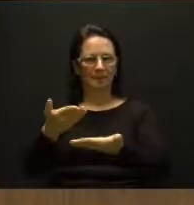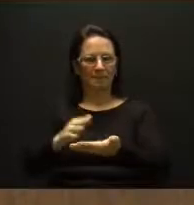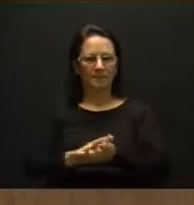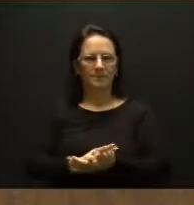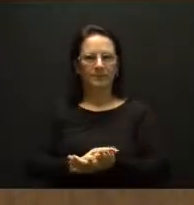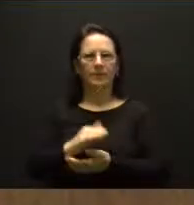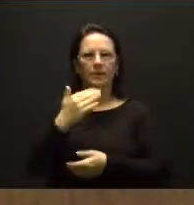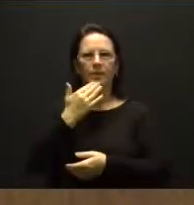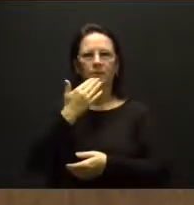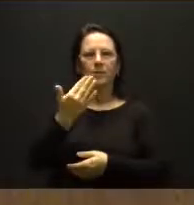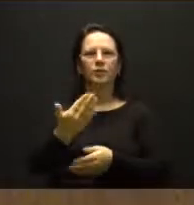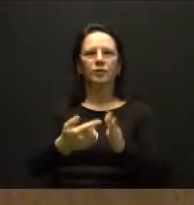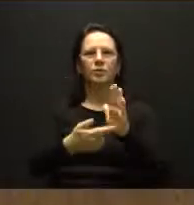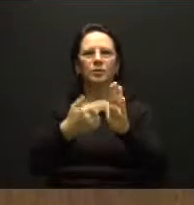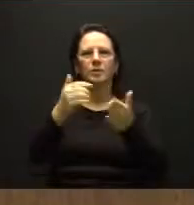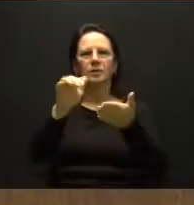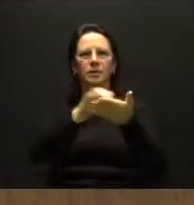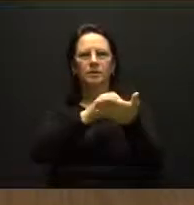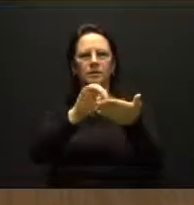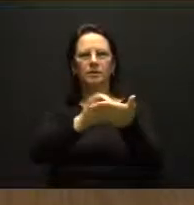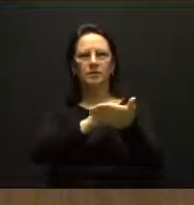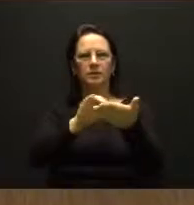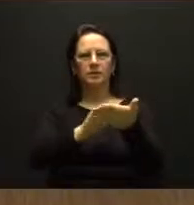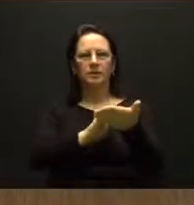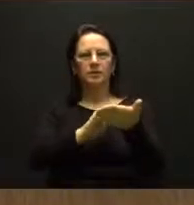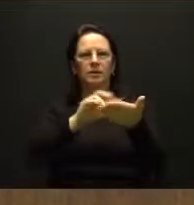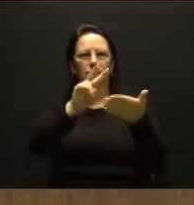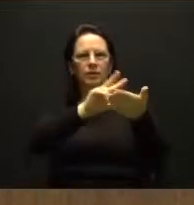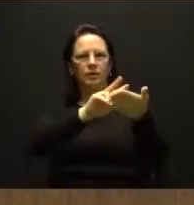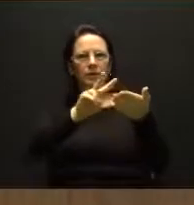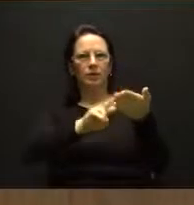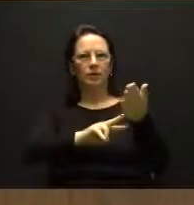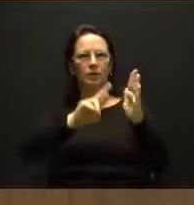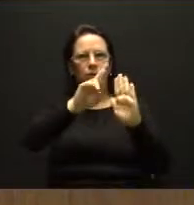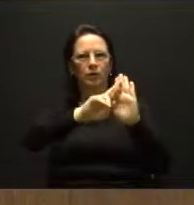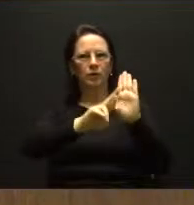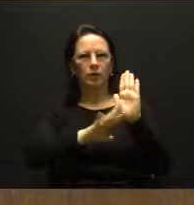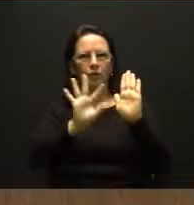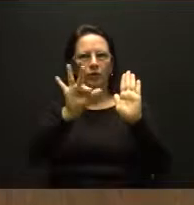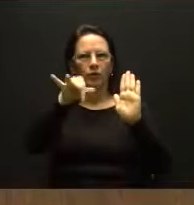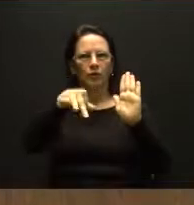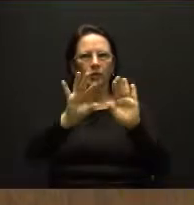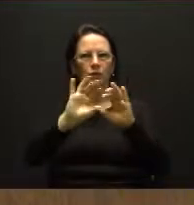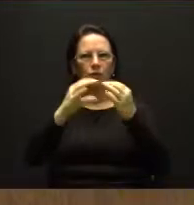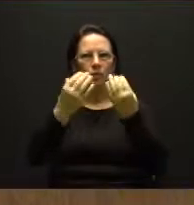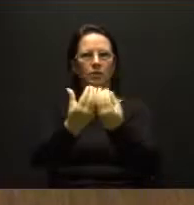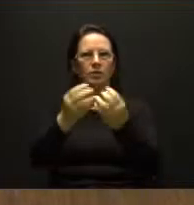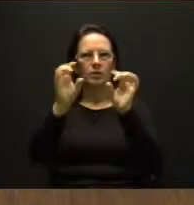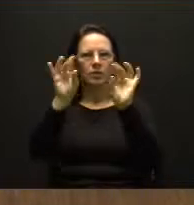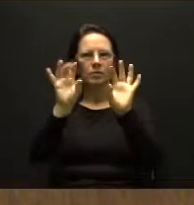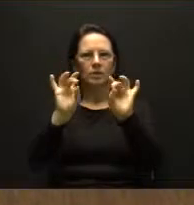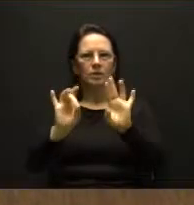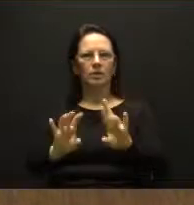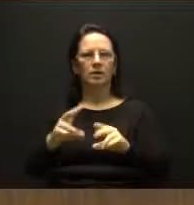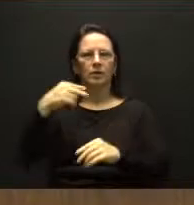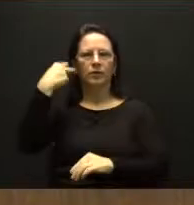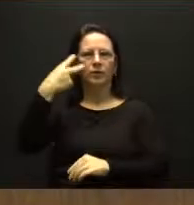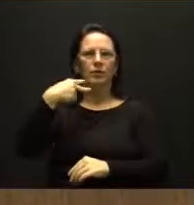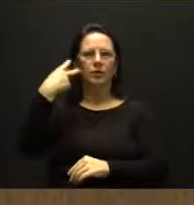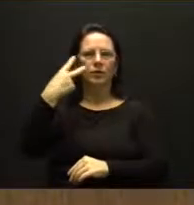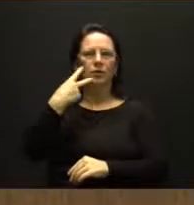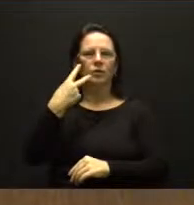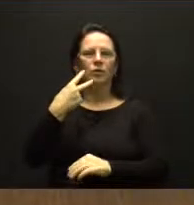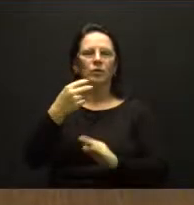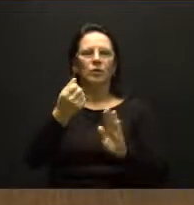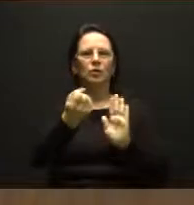solicito ao senhor primeiro secretário que proceda à leitura do relatório final da comissão especial de vereadores nomeada através da